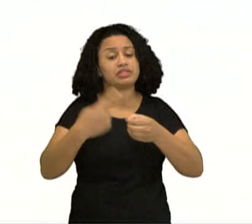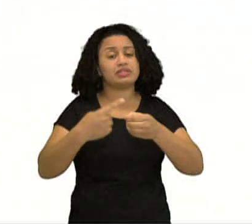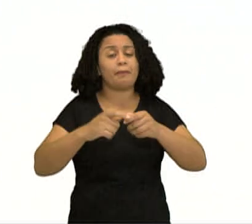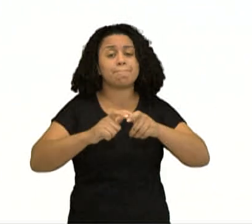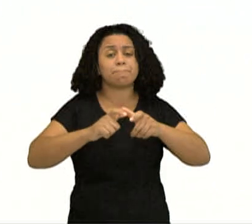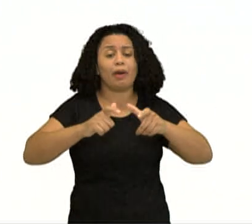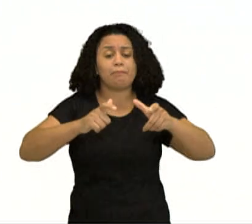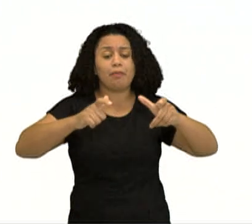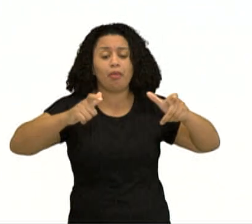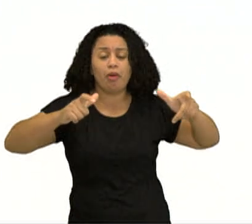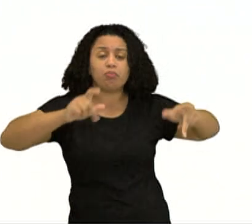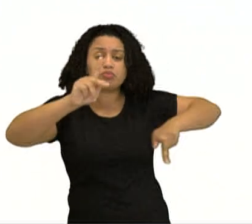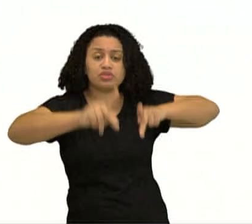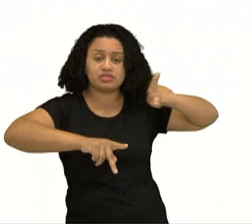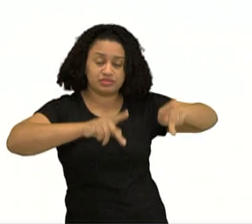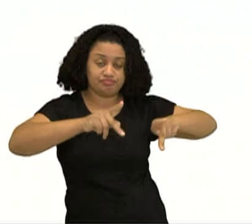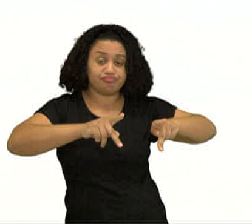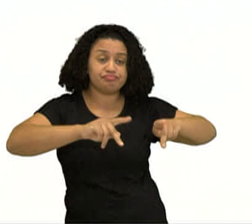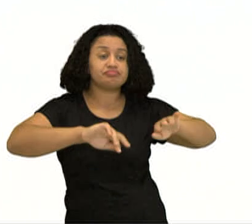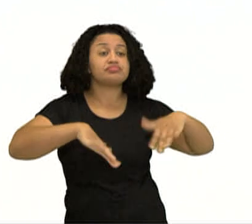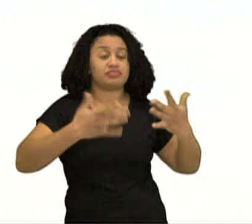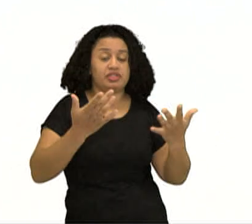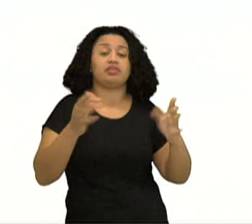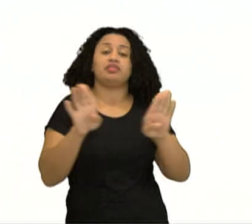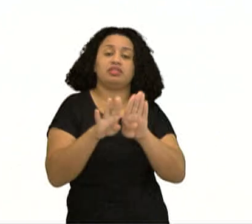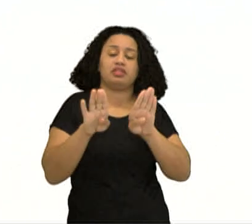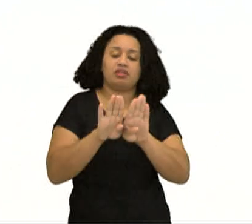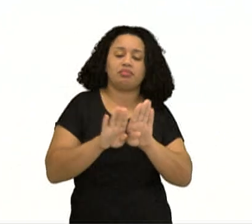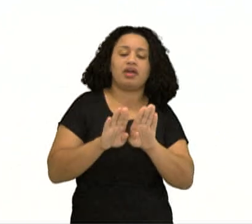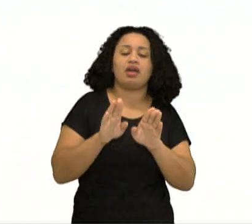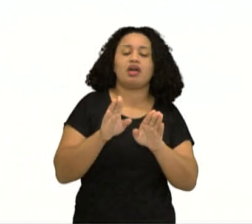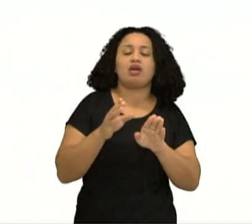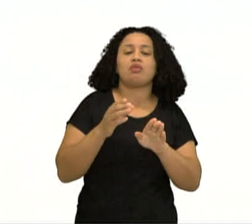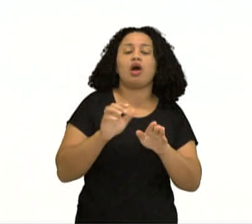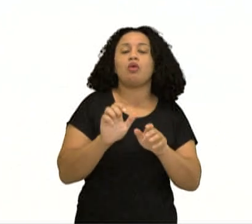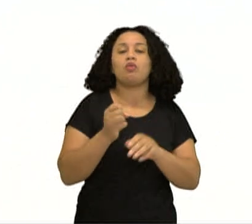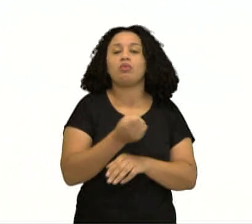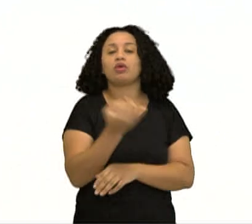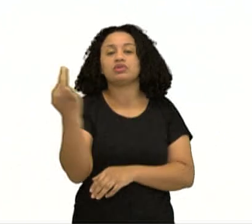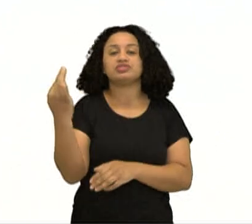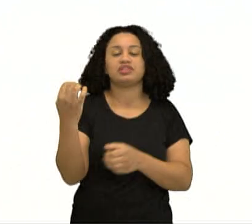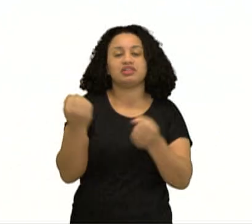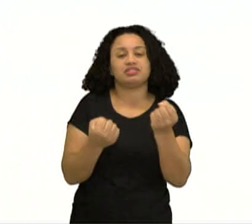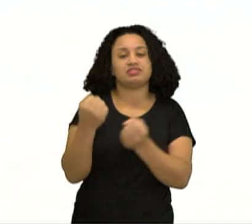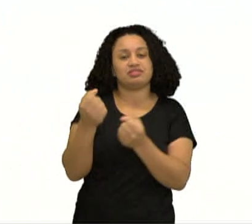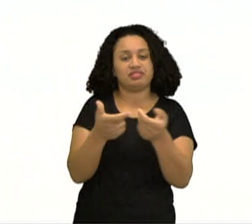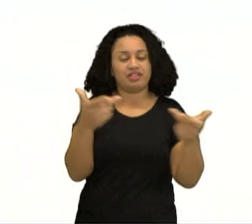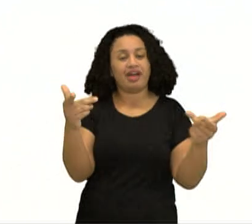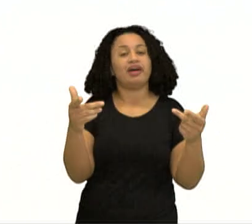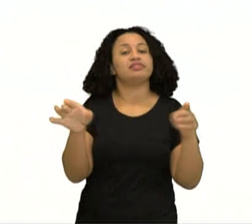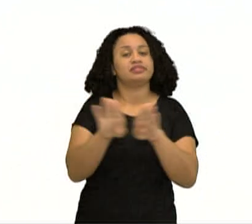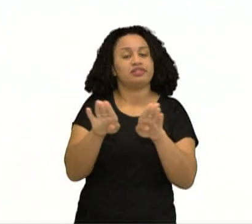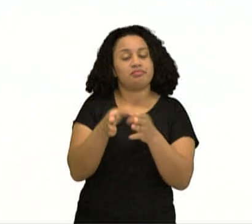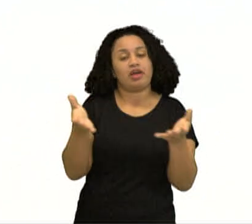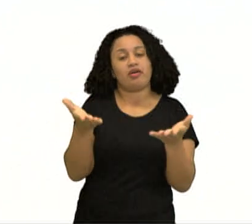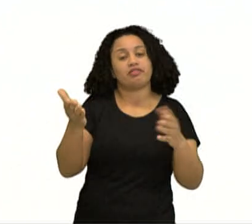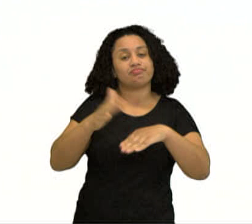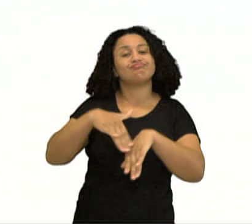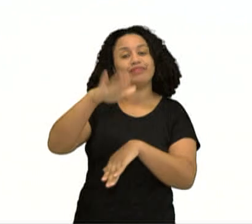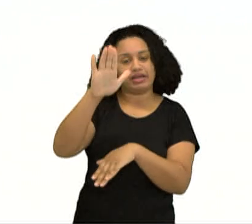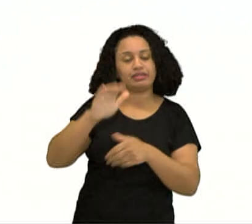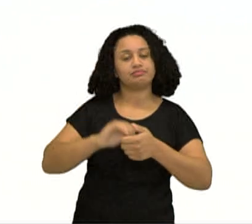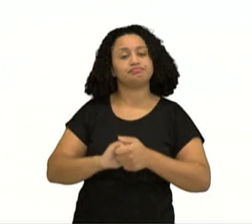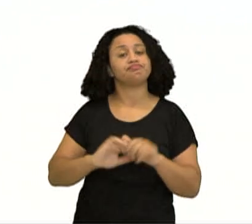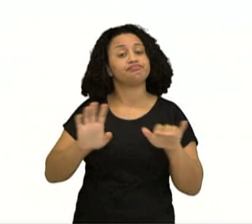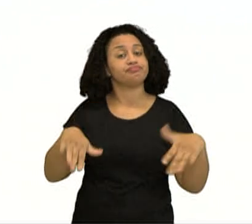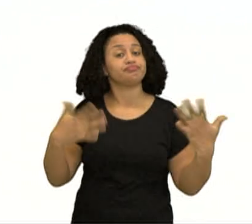com que, consequentemente, houvesse também um amplo crescimento de automóveis nas ruas. No